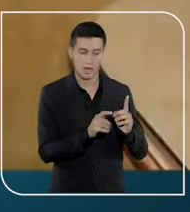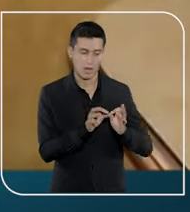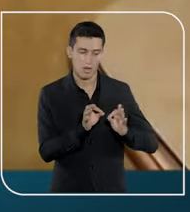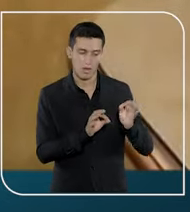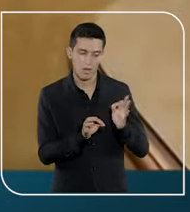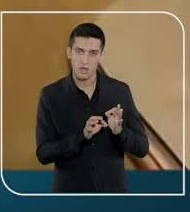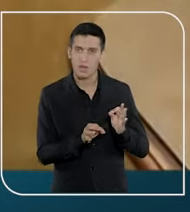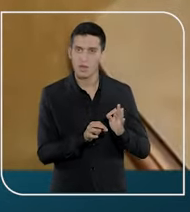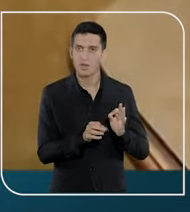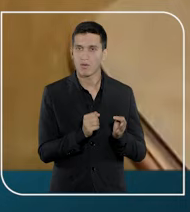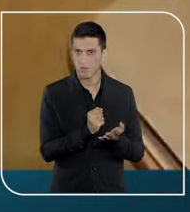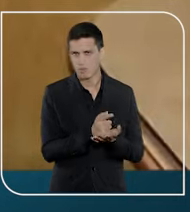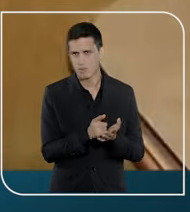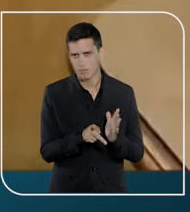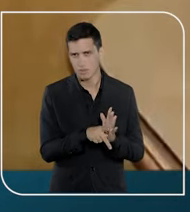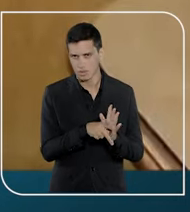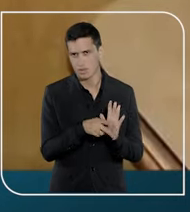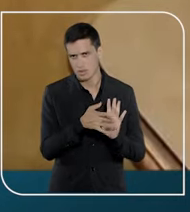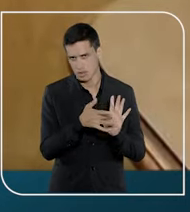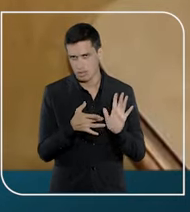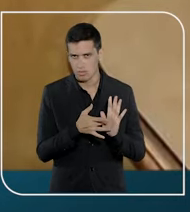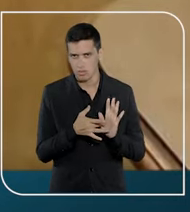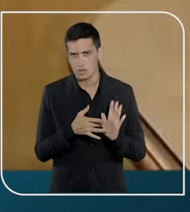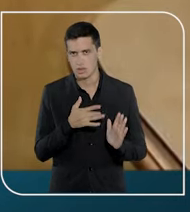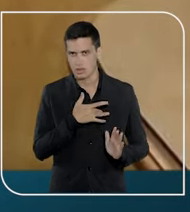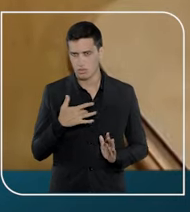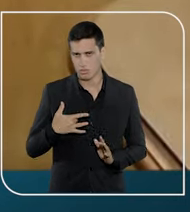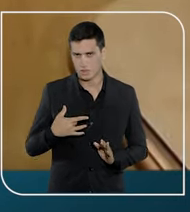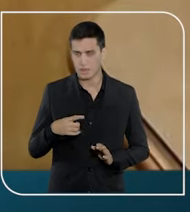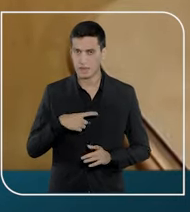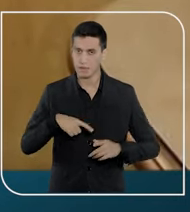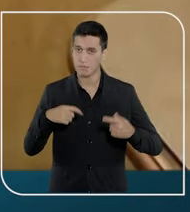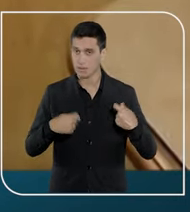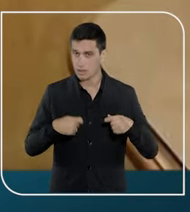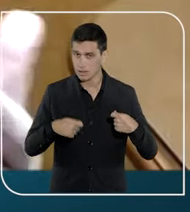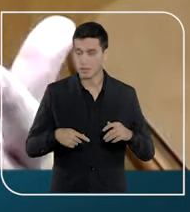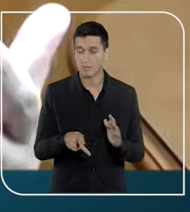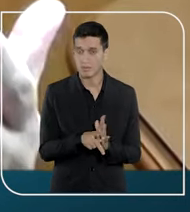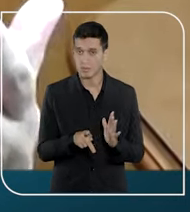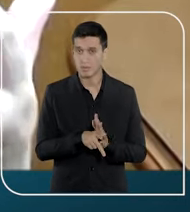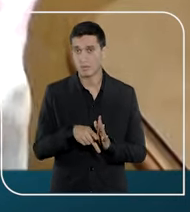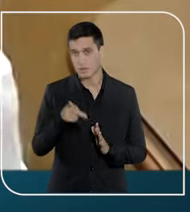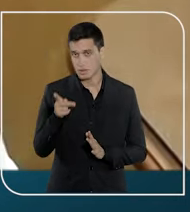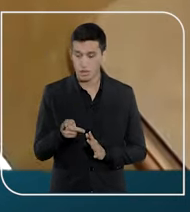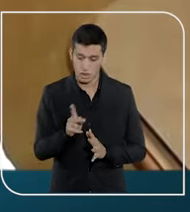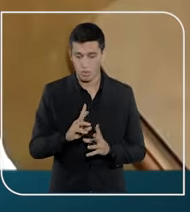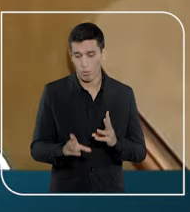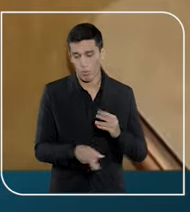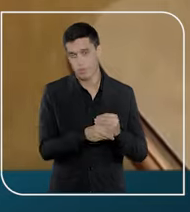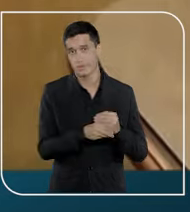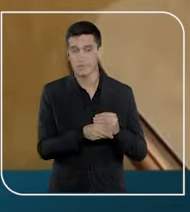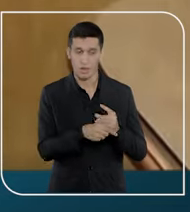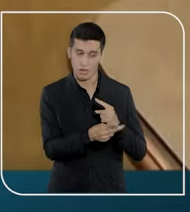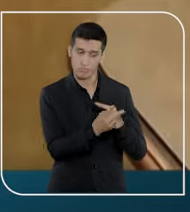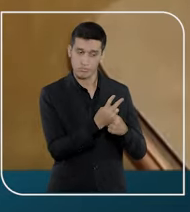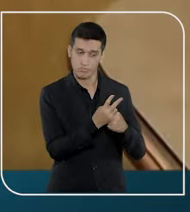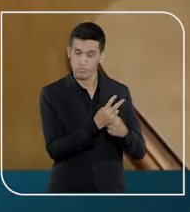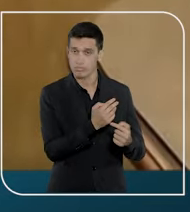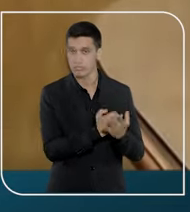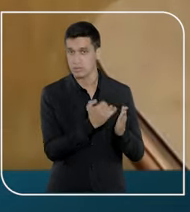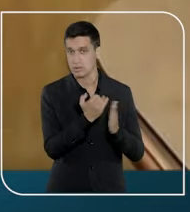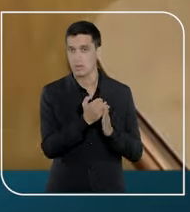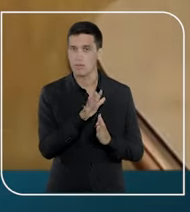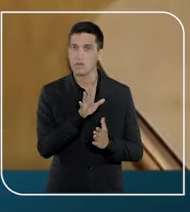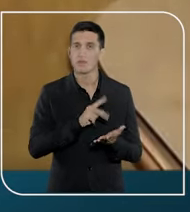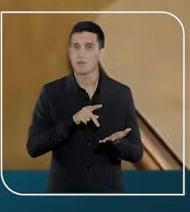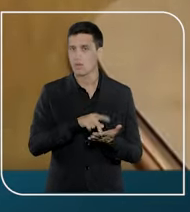para ter a necessidade da previdência complementar. Então, na verdade, enquanto eu estou